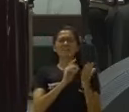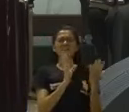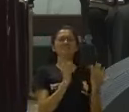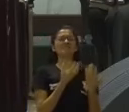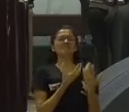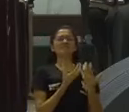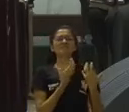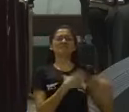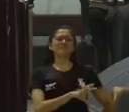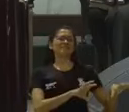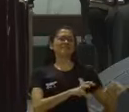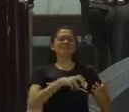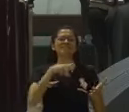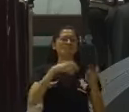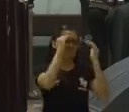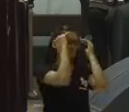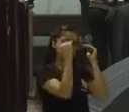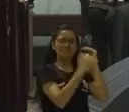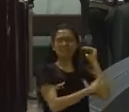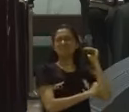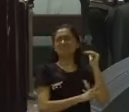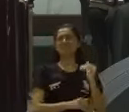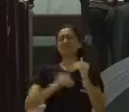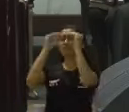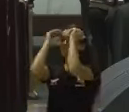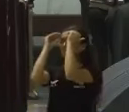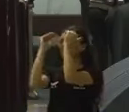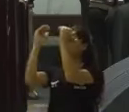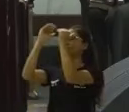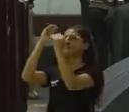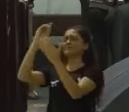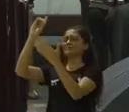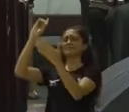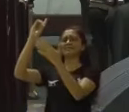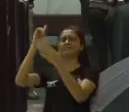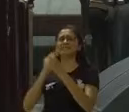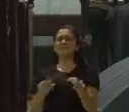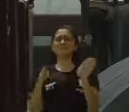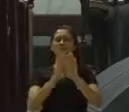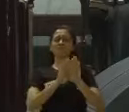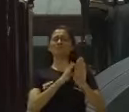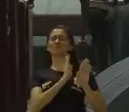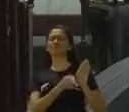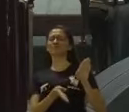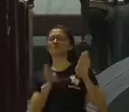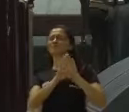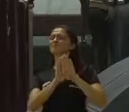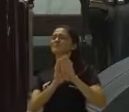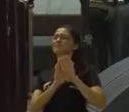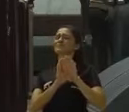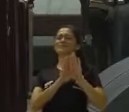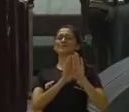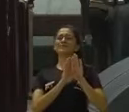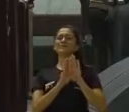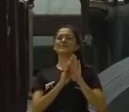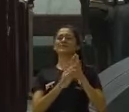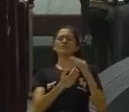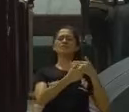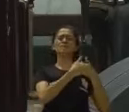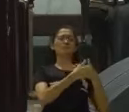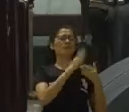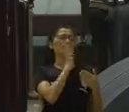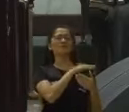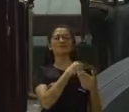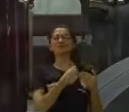vou negociar, Satanás, eu não vou abrir a porta, Satanás, eu não vou aceitar a proposta, Satanás, eu